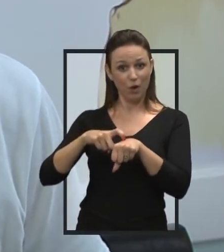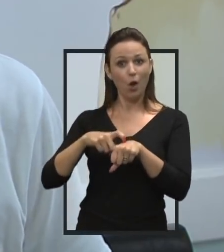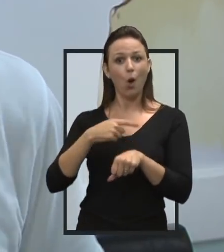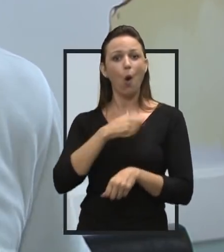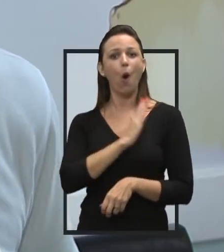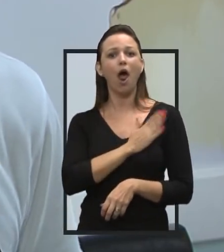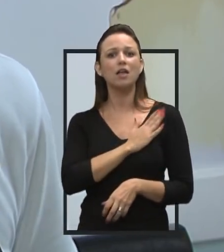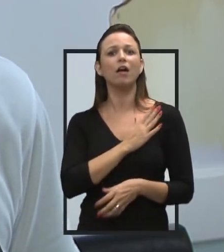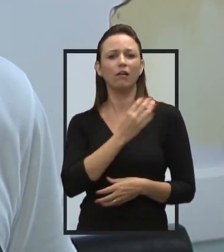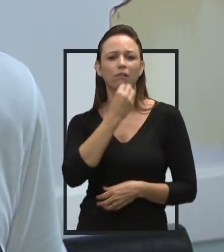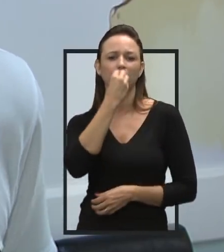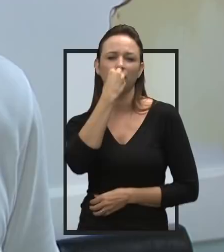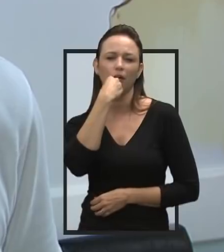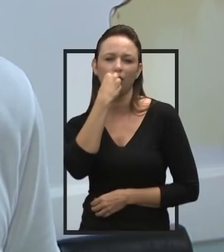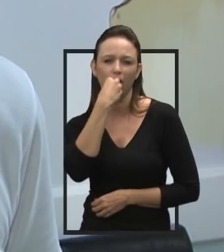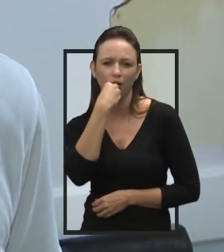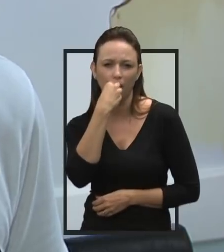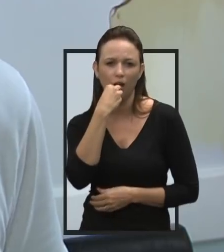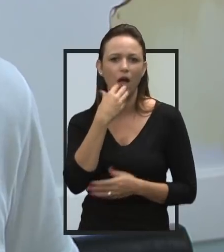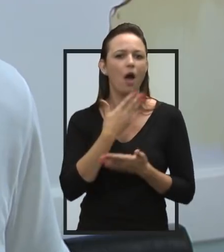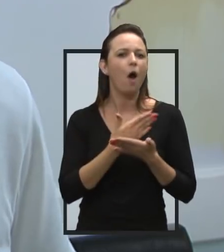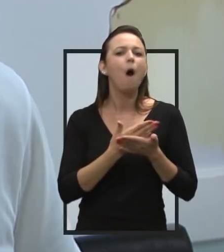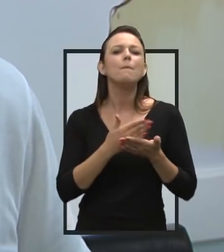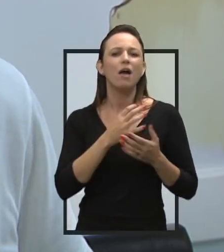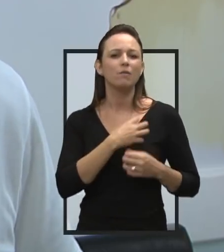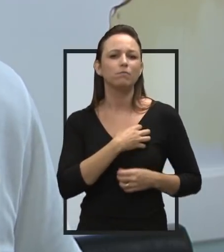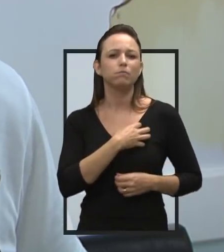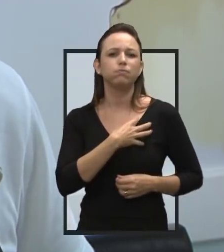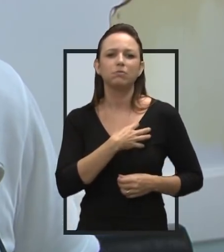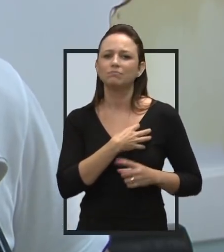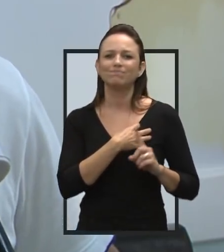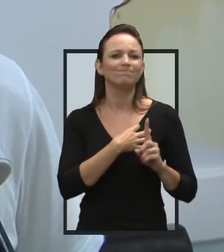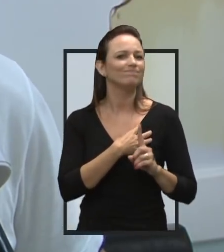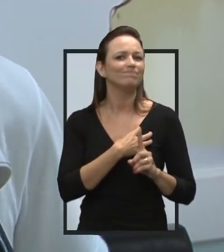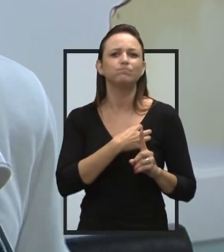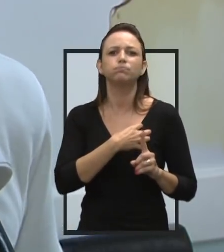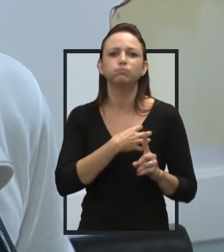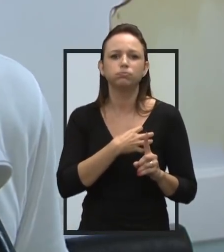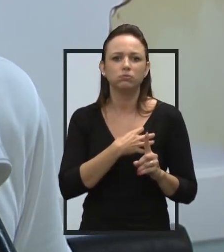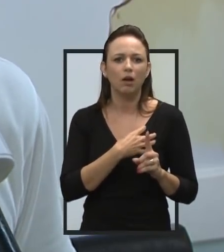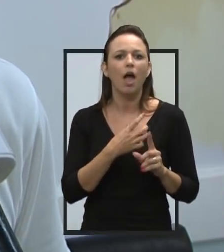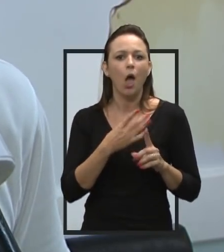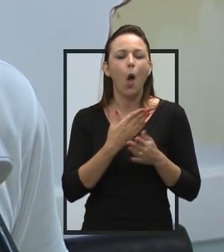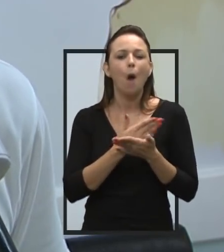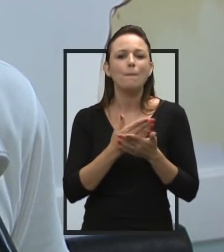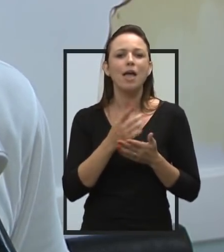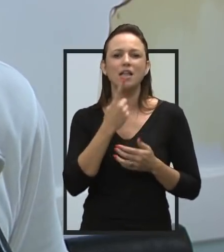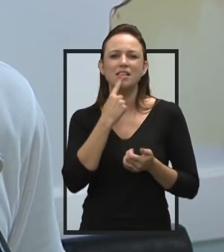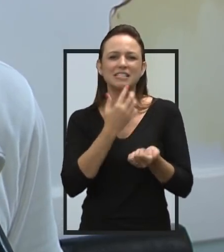coração fique insuficiente. E ele começa a não bombear o sangue para frente, começa a represar o sangue no